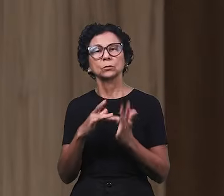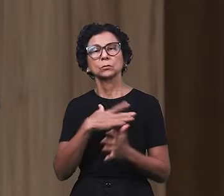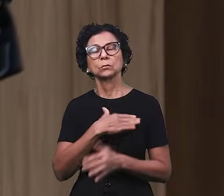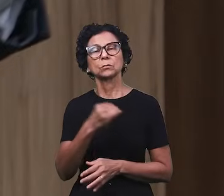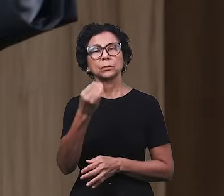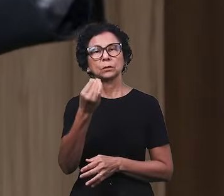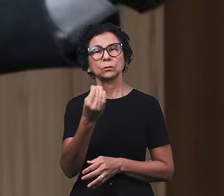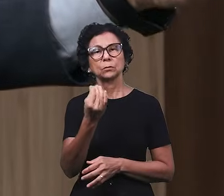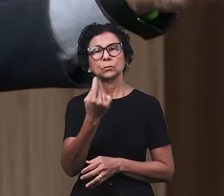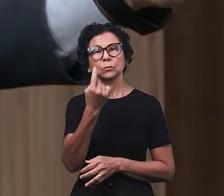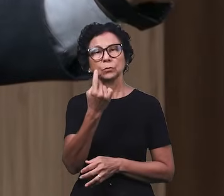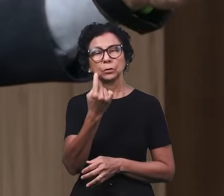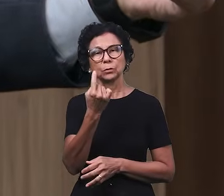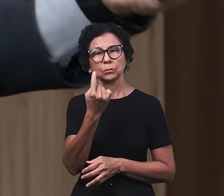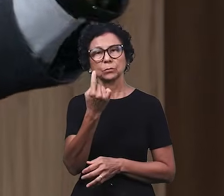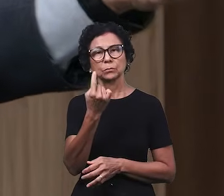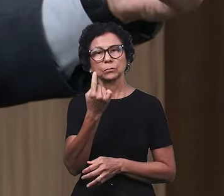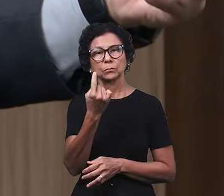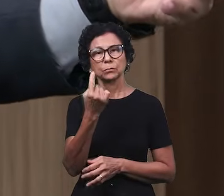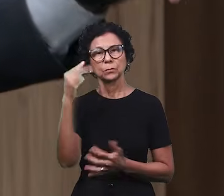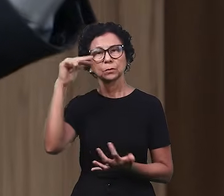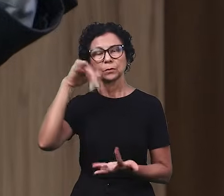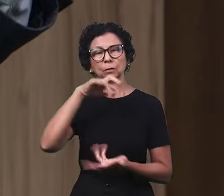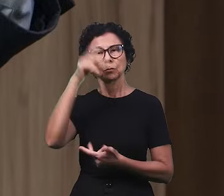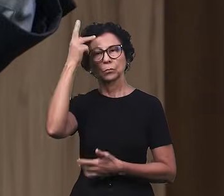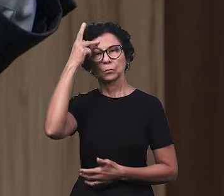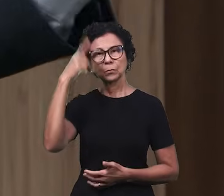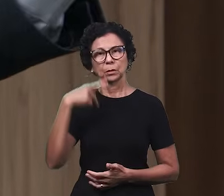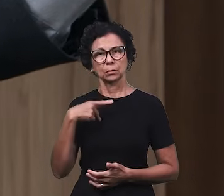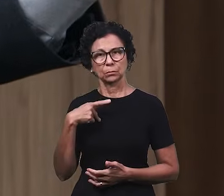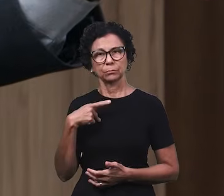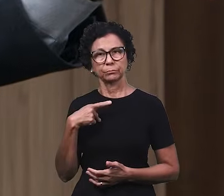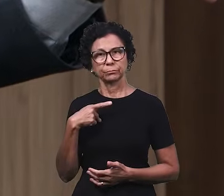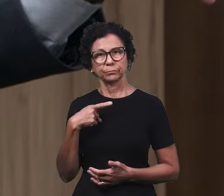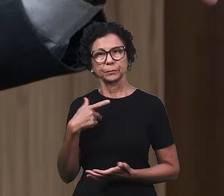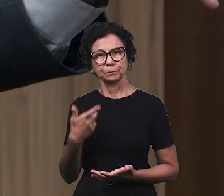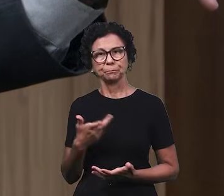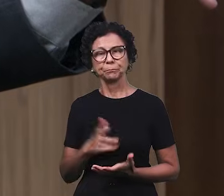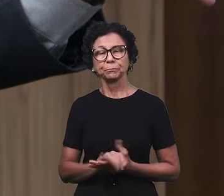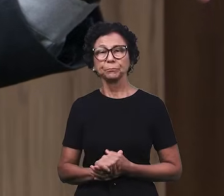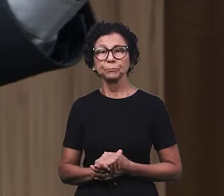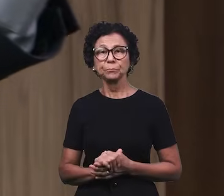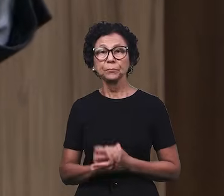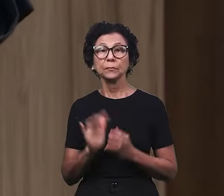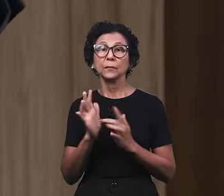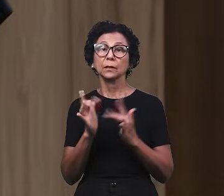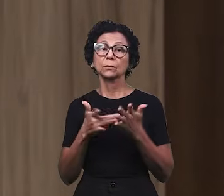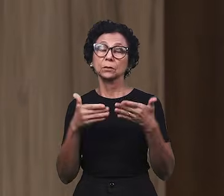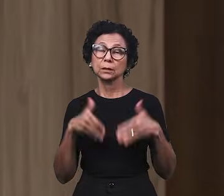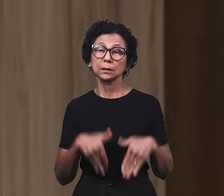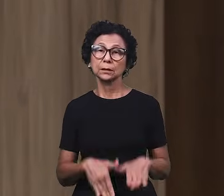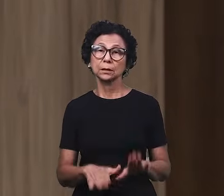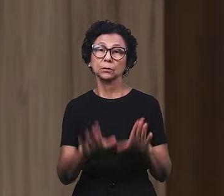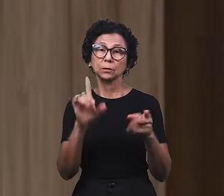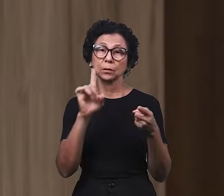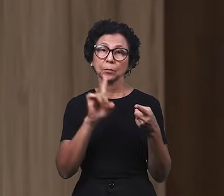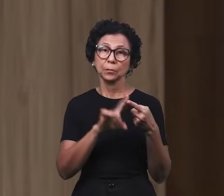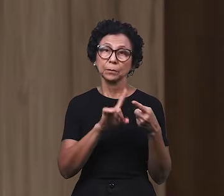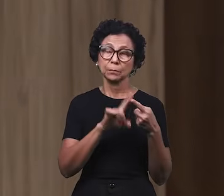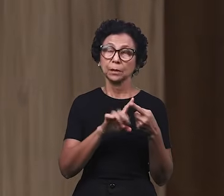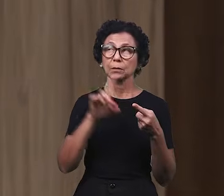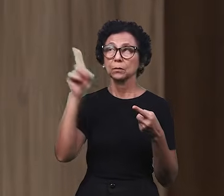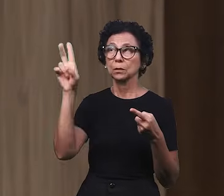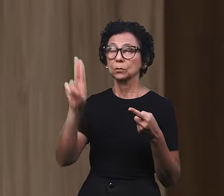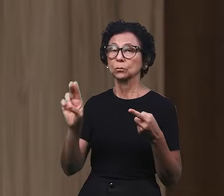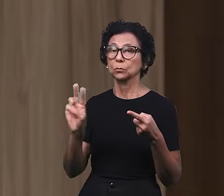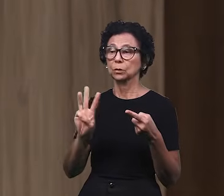num primeiro momento, ele usa os pastores do campo, não é? E num segundo